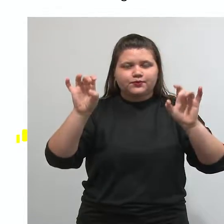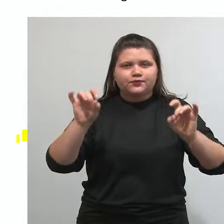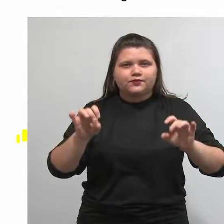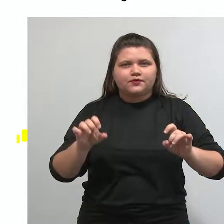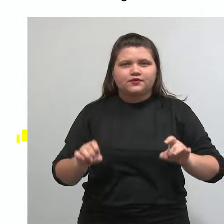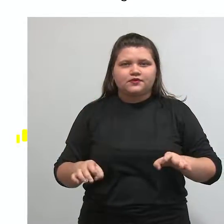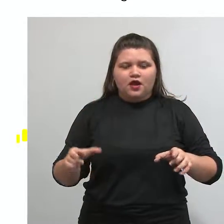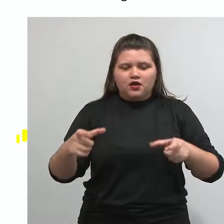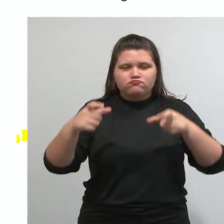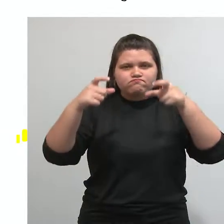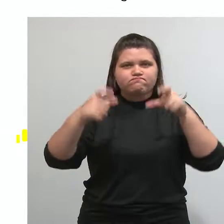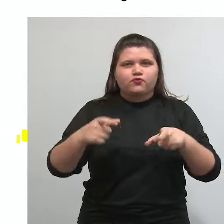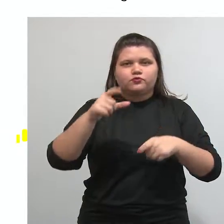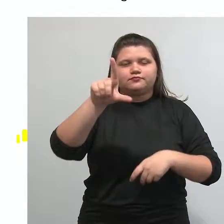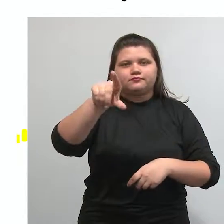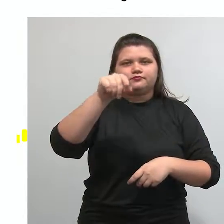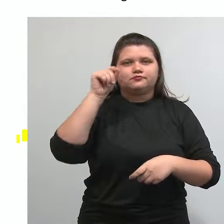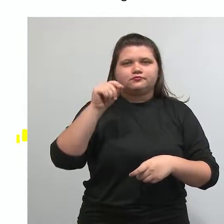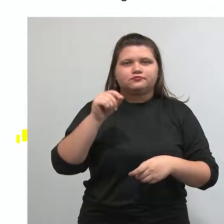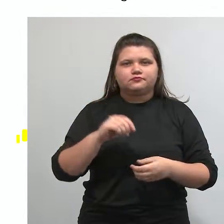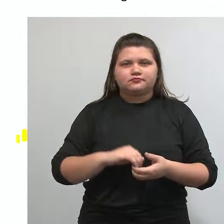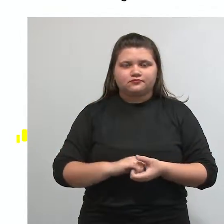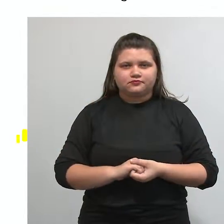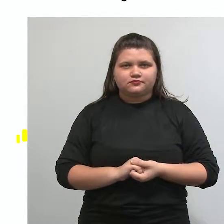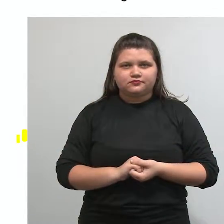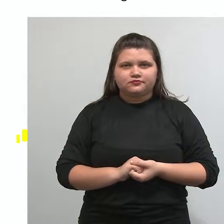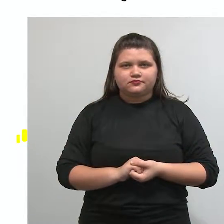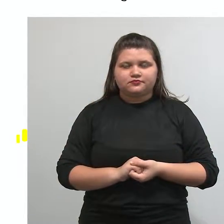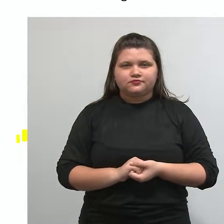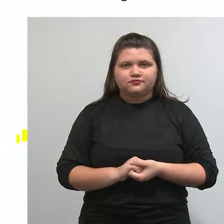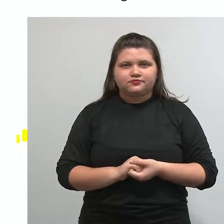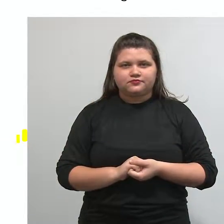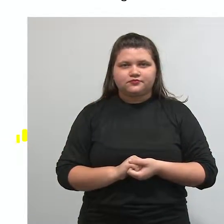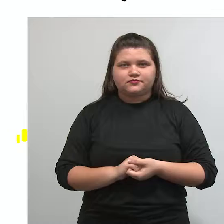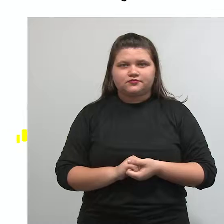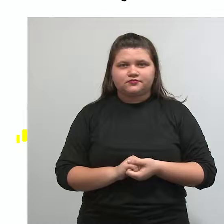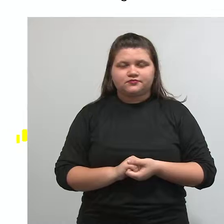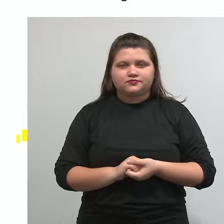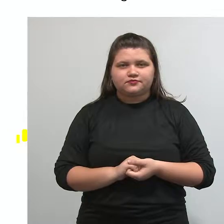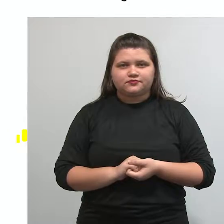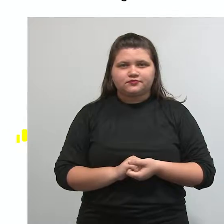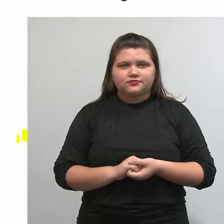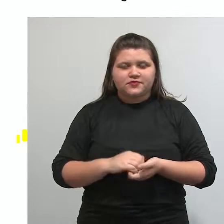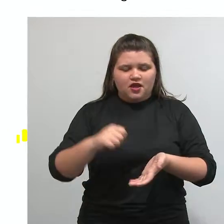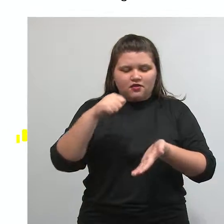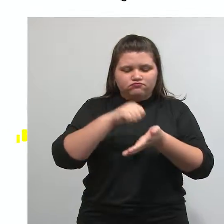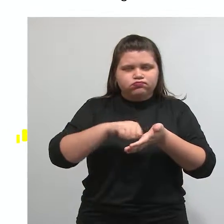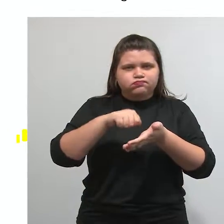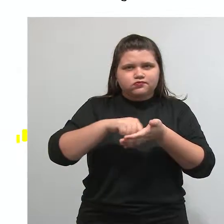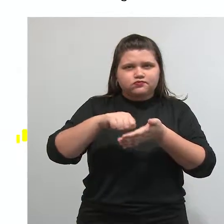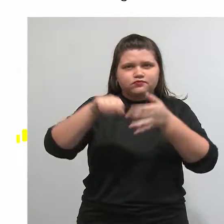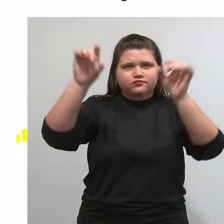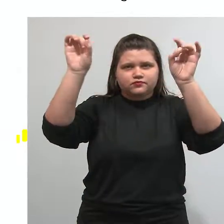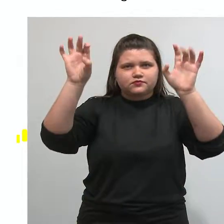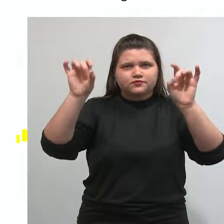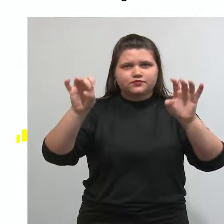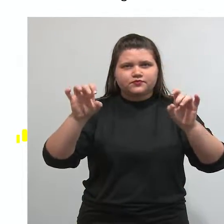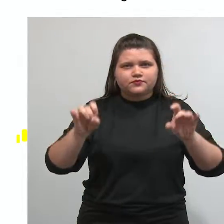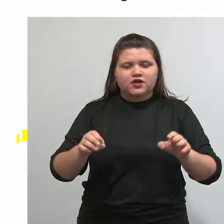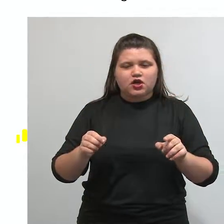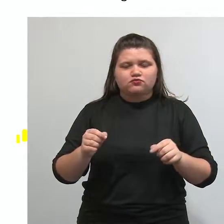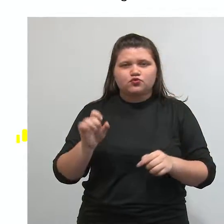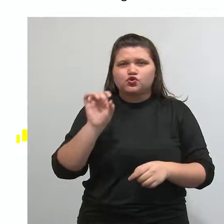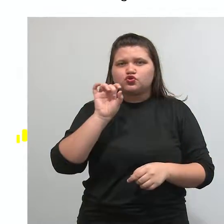escolhido. Quando eu vou descrever o ambiente físico, aí eu vou me reportar apenas à parte